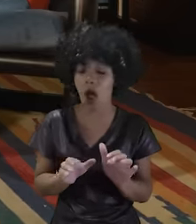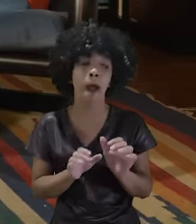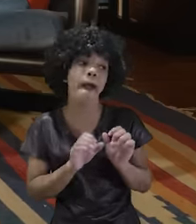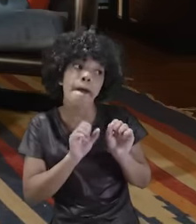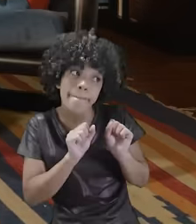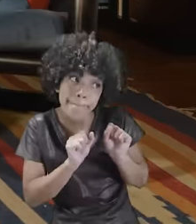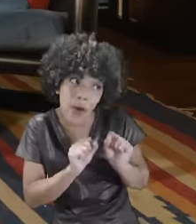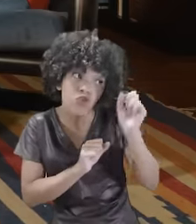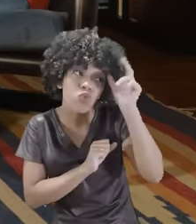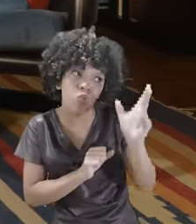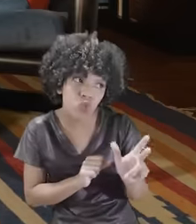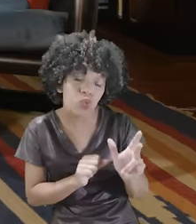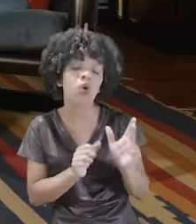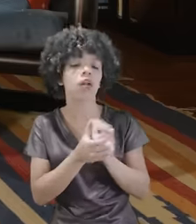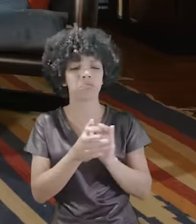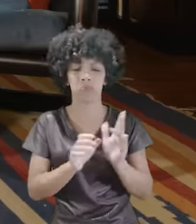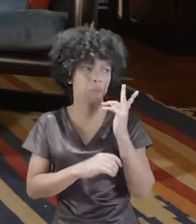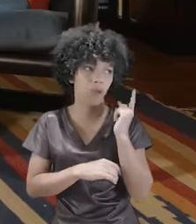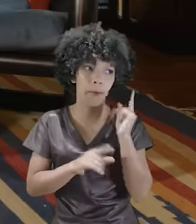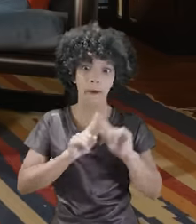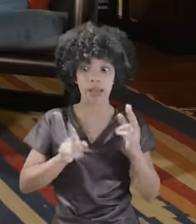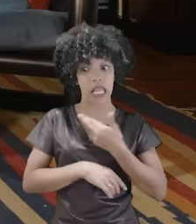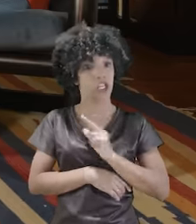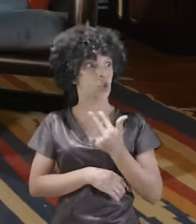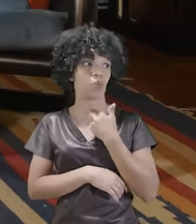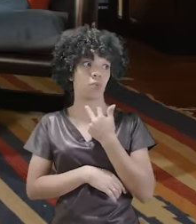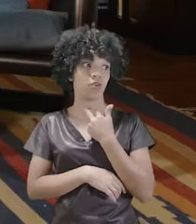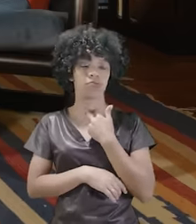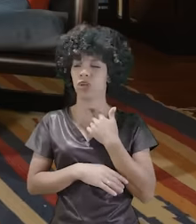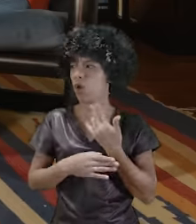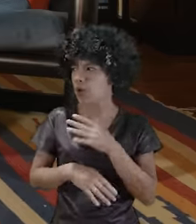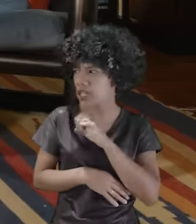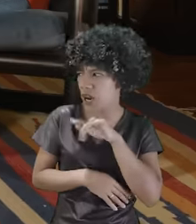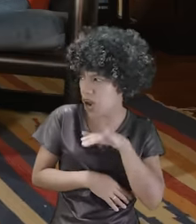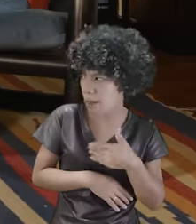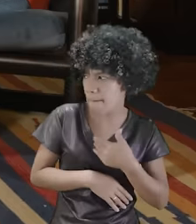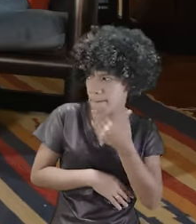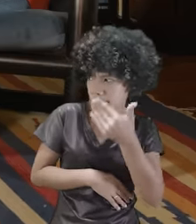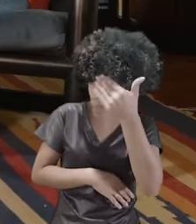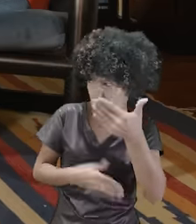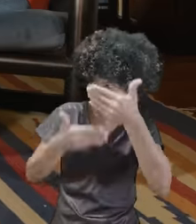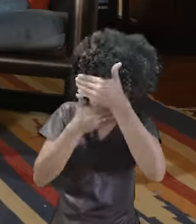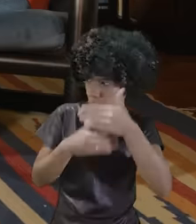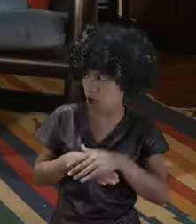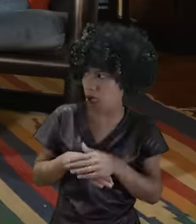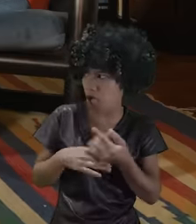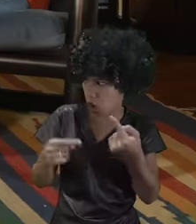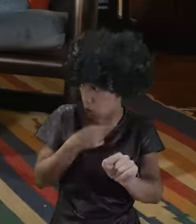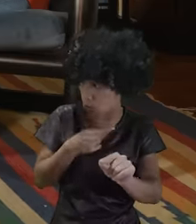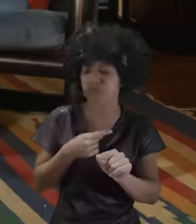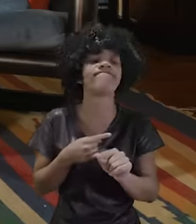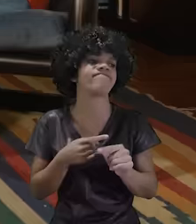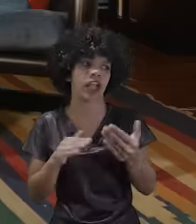Pode pôr costura Pode pôr religião não pode pode separar com ele não é contra isso contra e